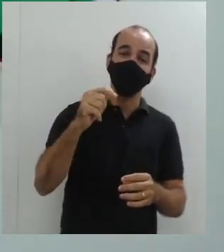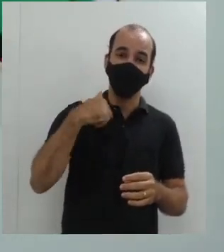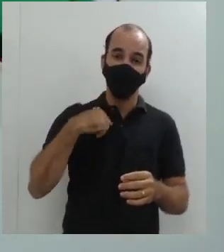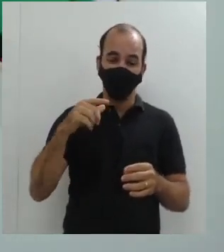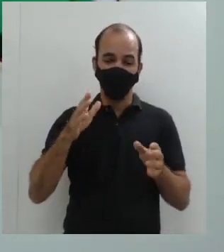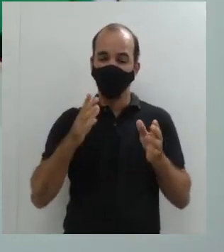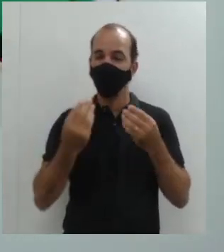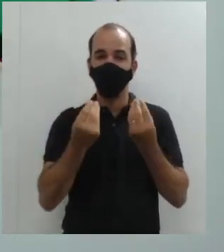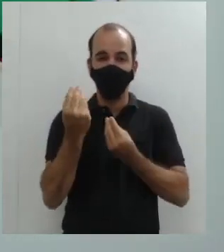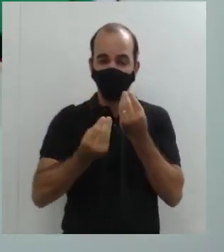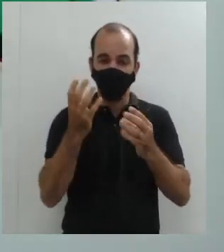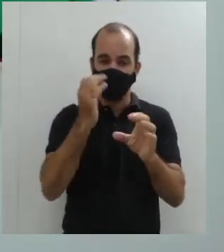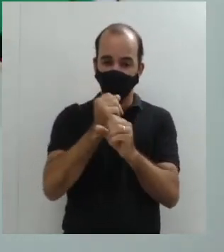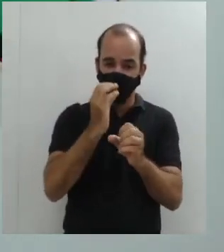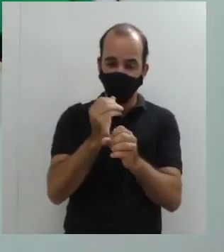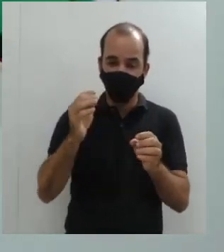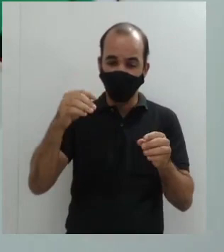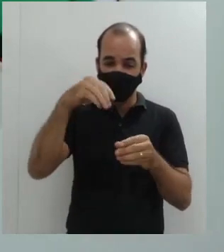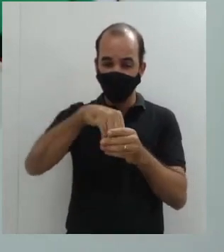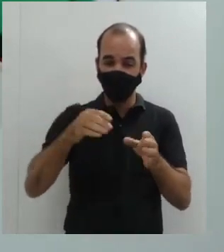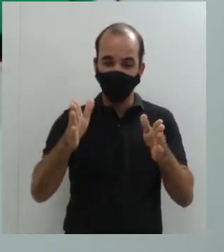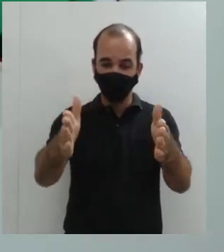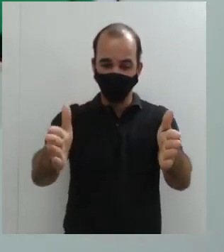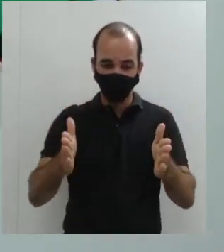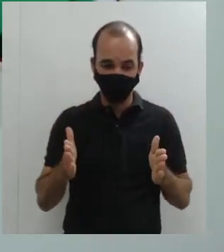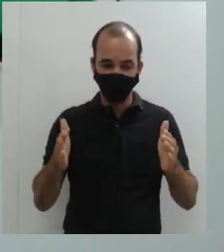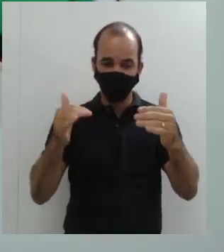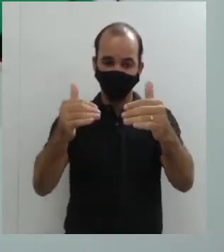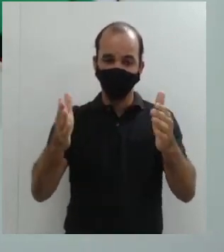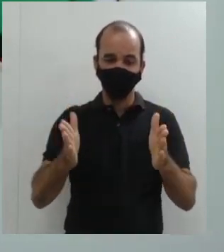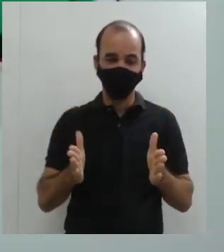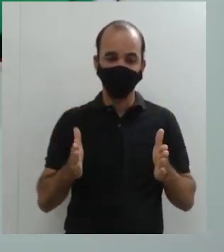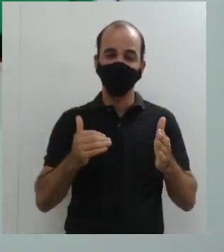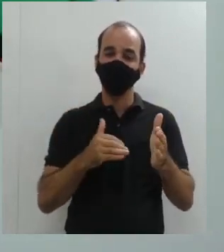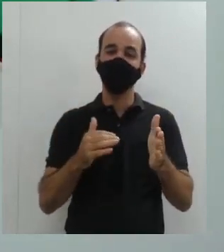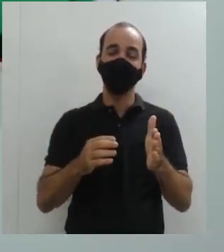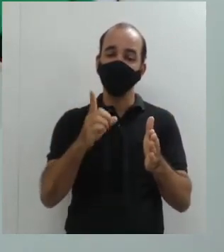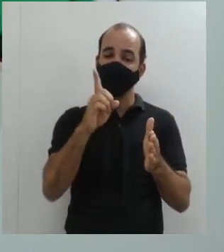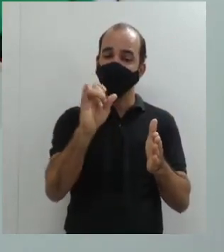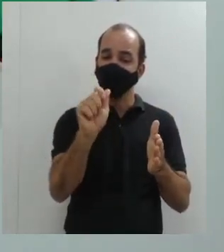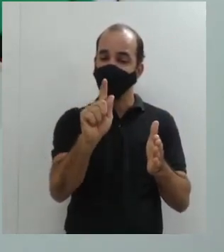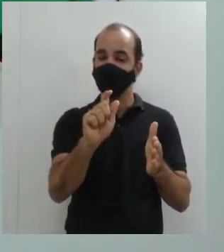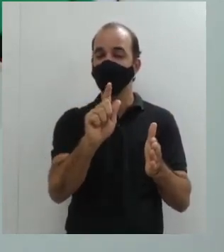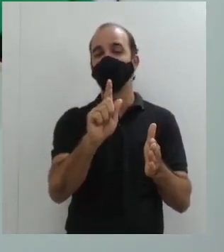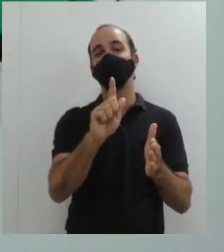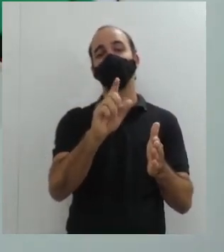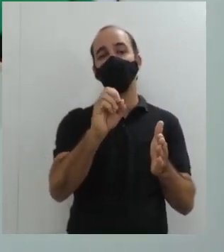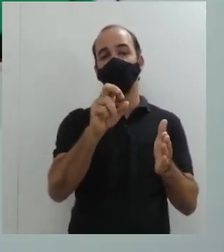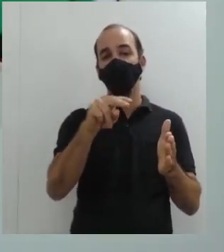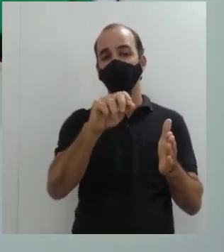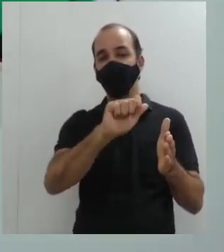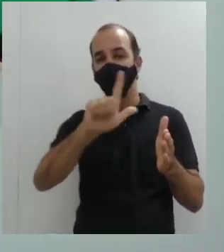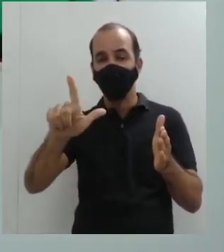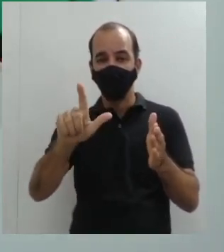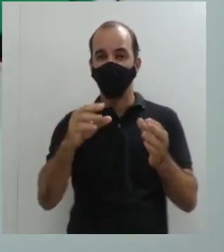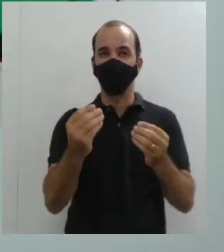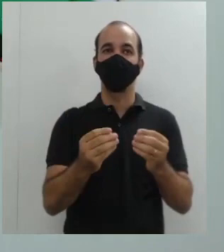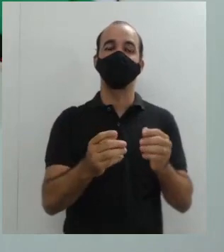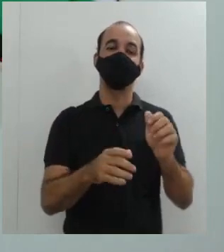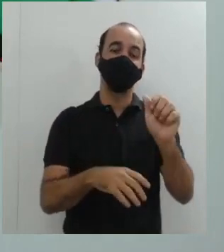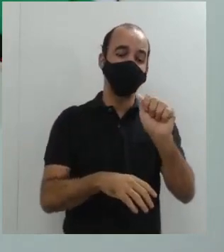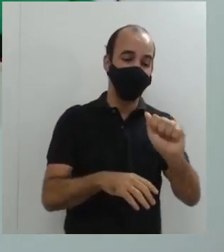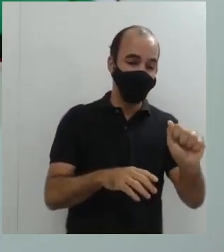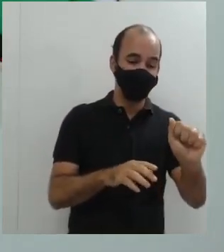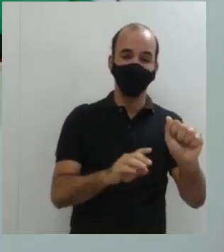desse paralelepípedo, o que eu vou fazer? Eu pego o comprimento A elevado ao quadrado, vou somar com largura B elevado ao